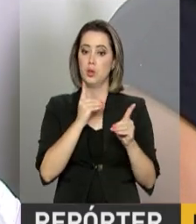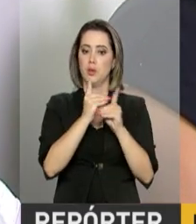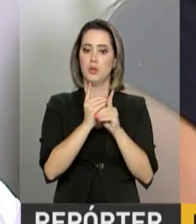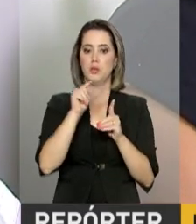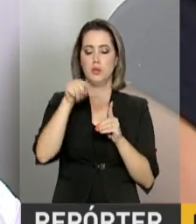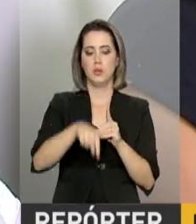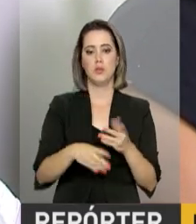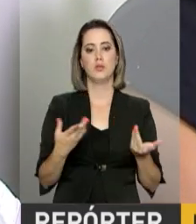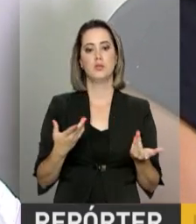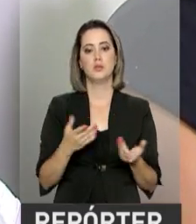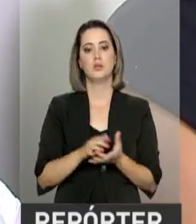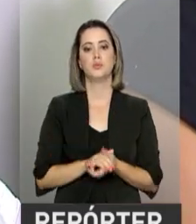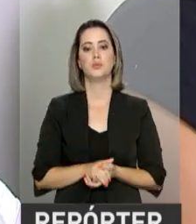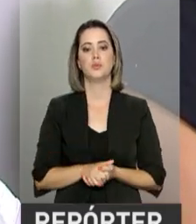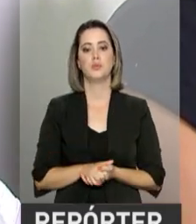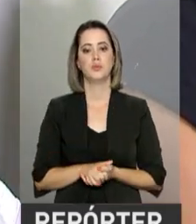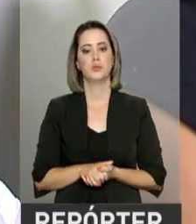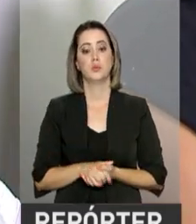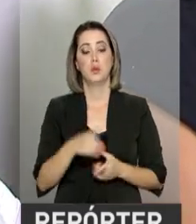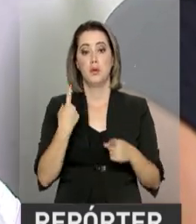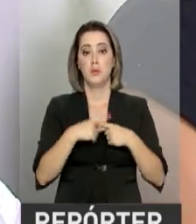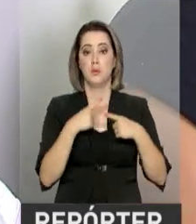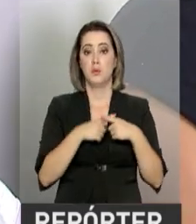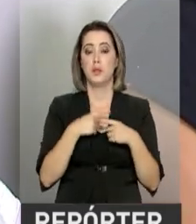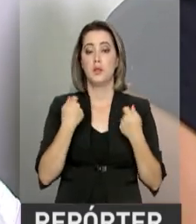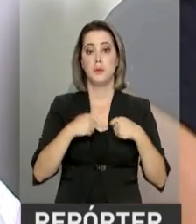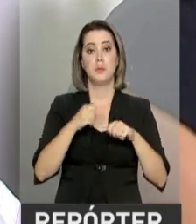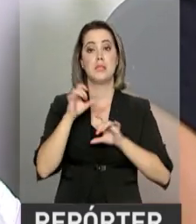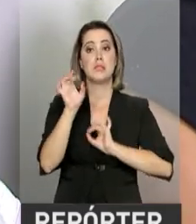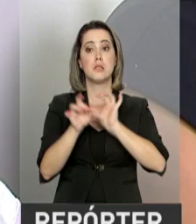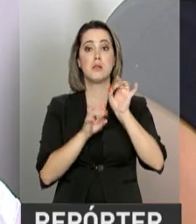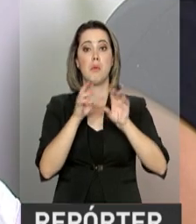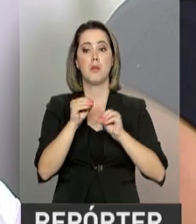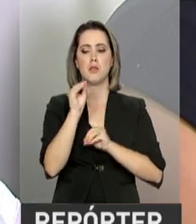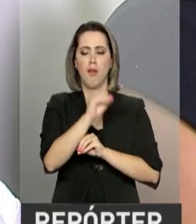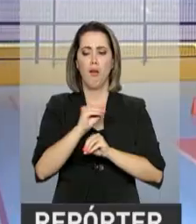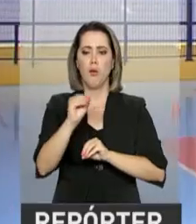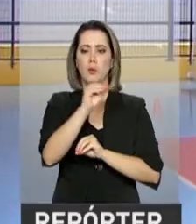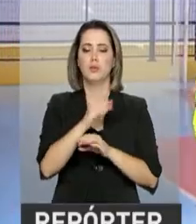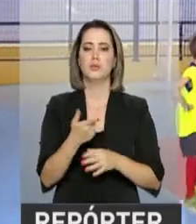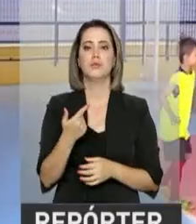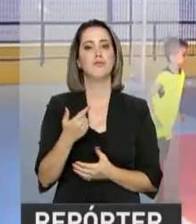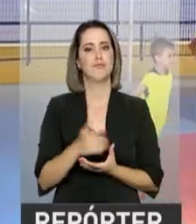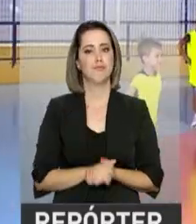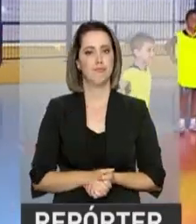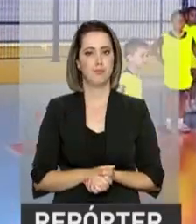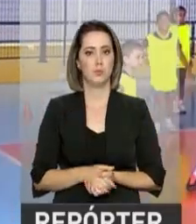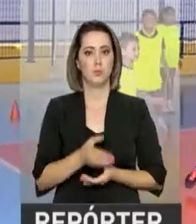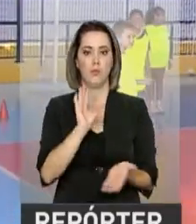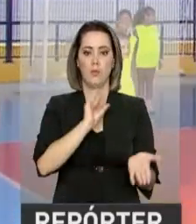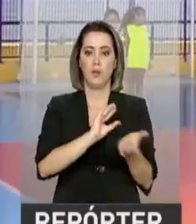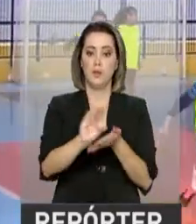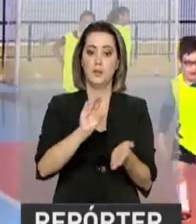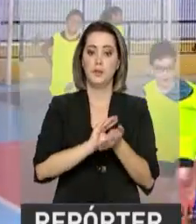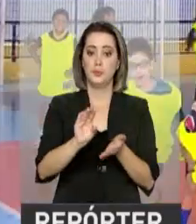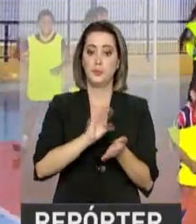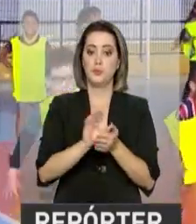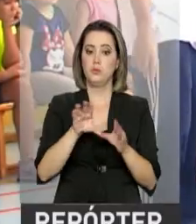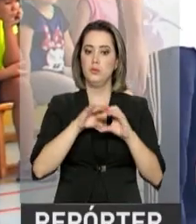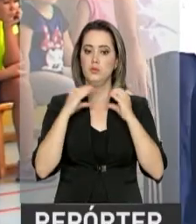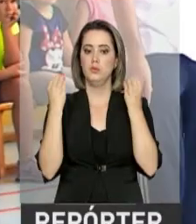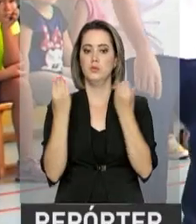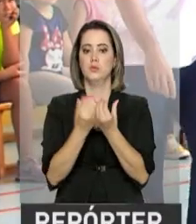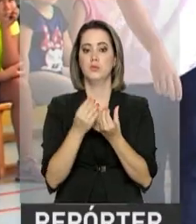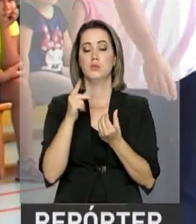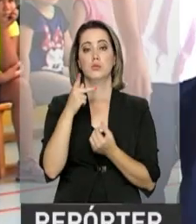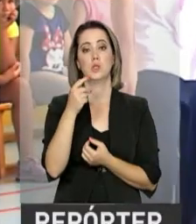postos normais não tinha. Porque ela precisa fazer acompanhamento especial, então aqui tem. Os investimentos do programa Einstein na comunidade